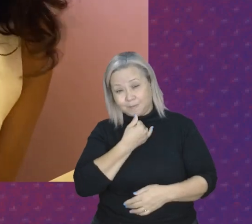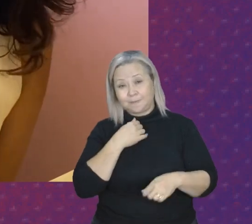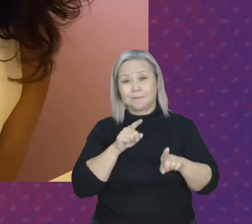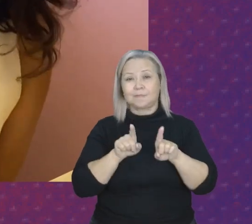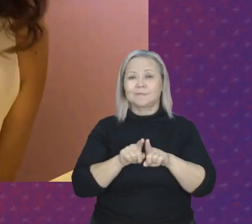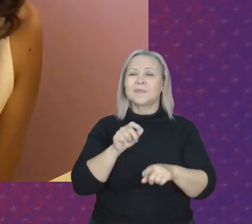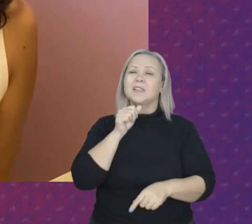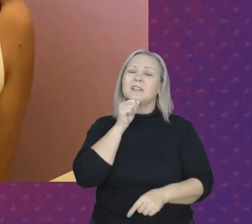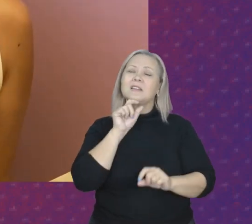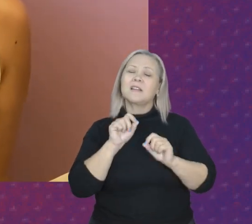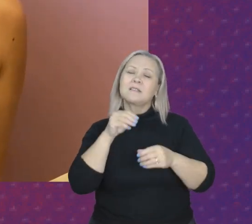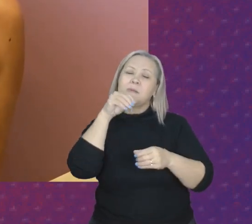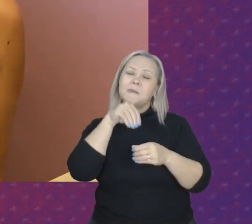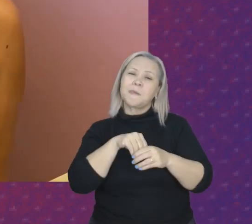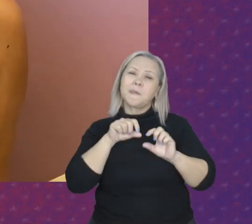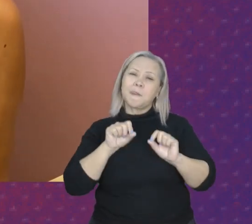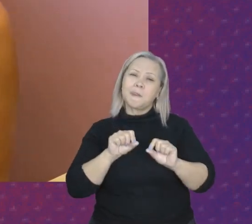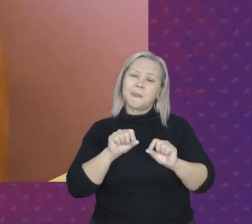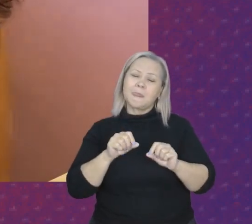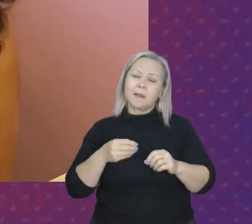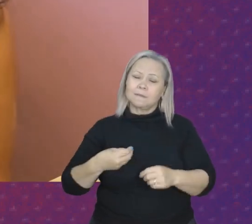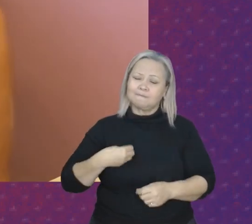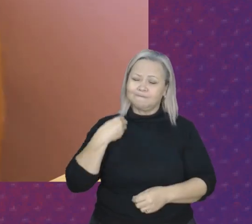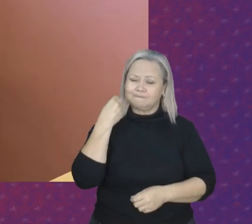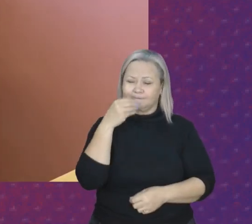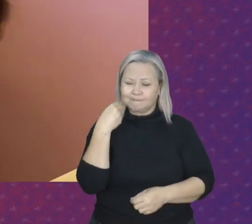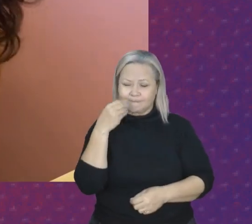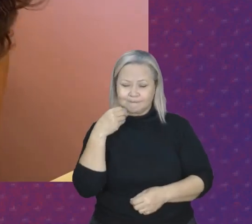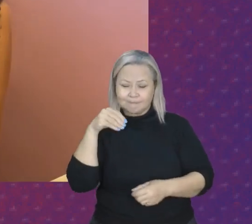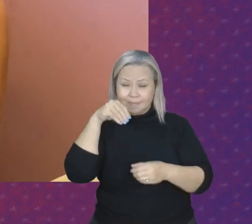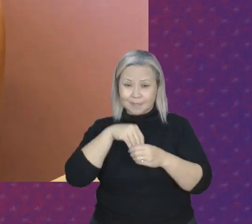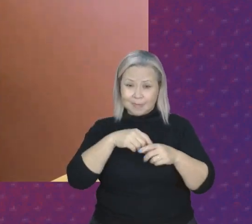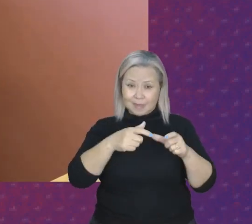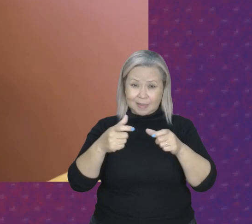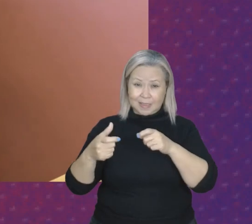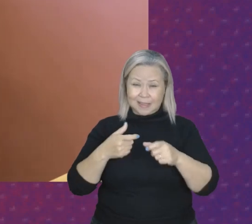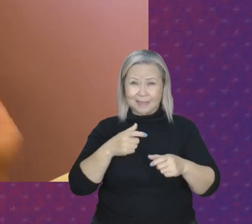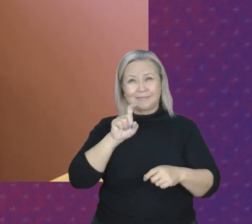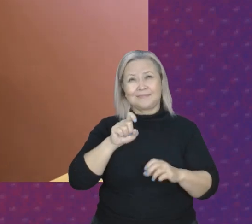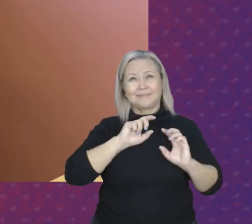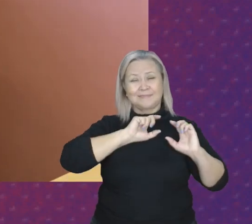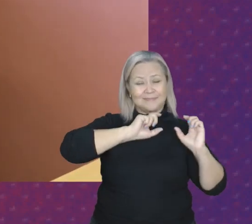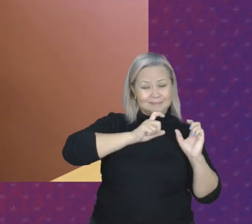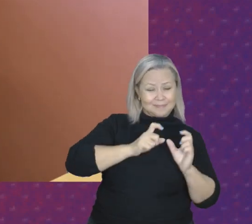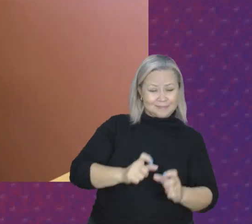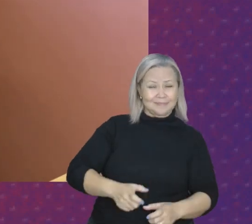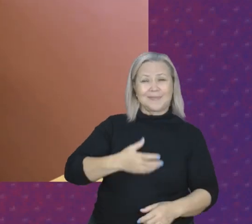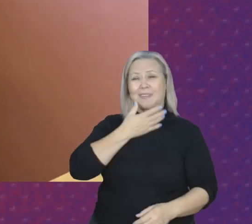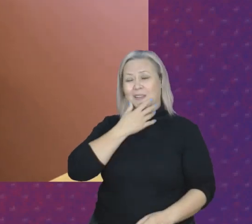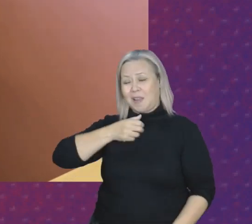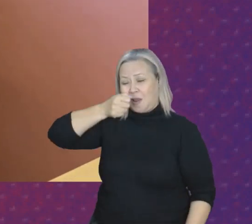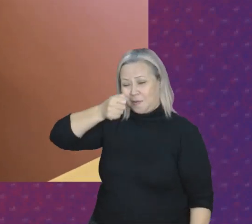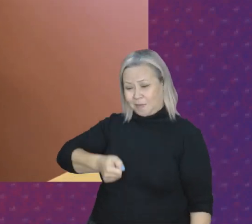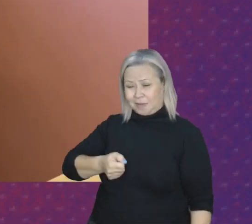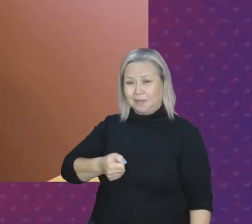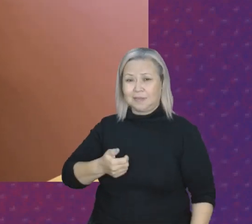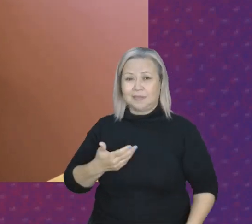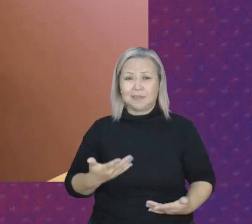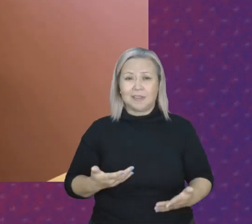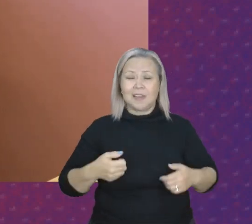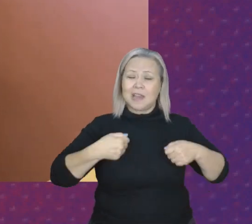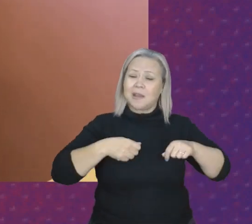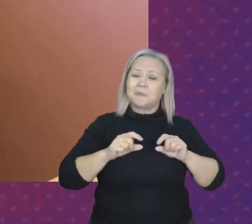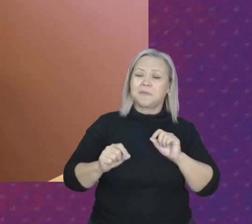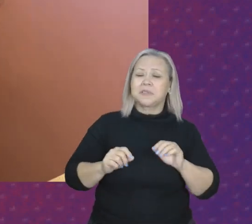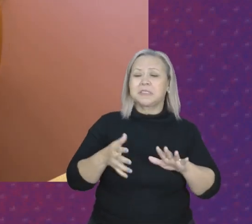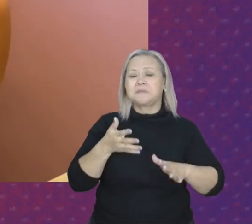ainda faz parte dessa vivência dentro desse espaço que é muito conservador, que é um espaço muito machista, ter que, vez ou